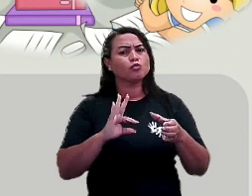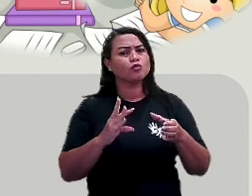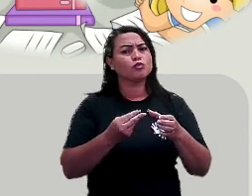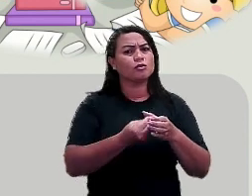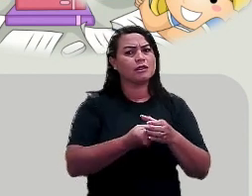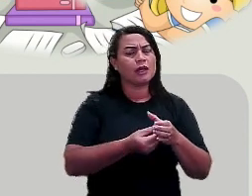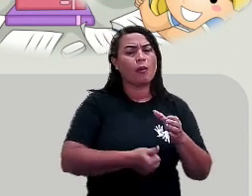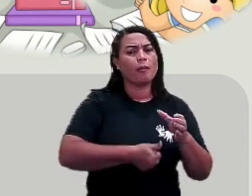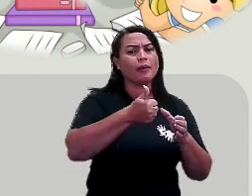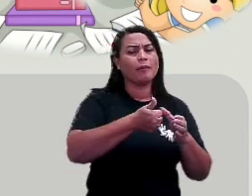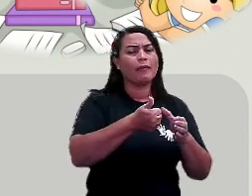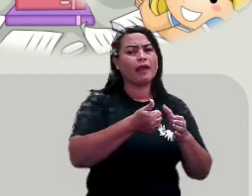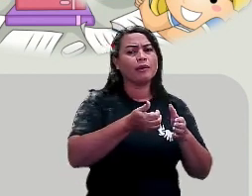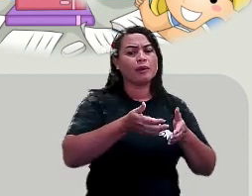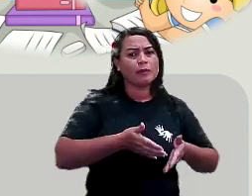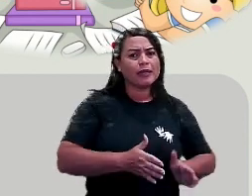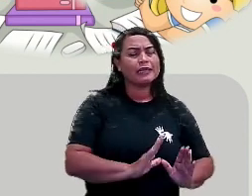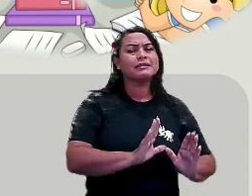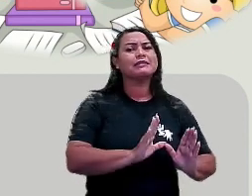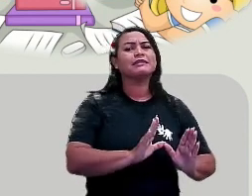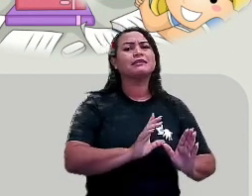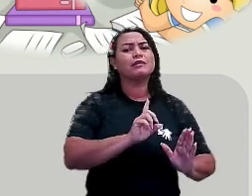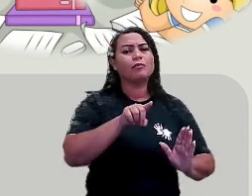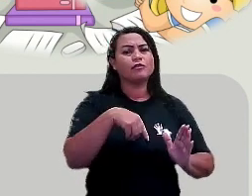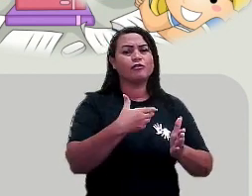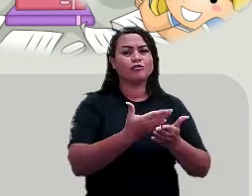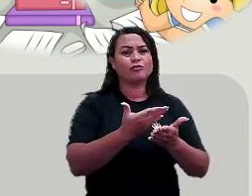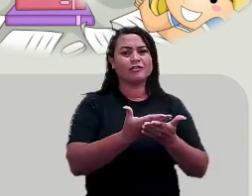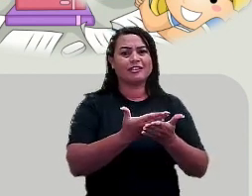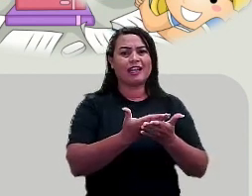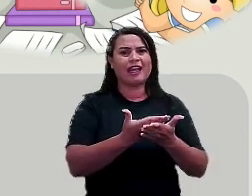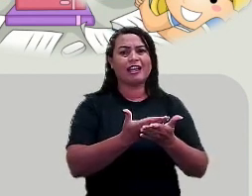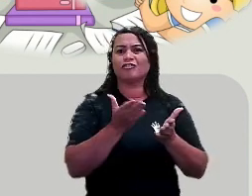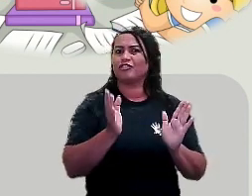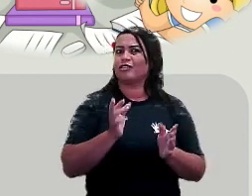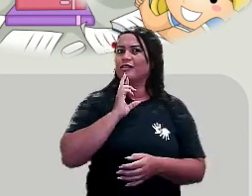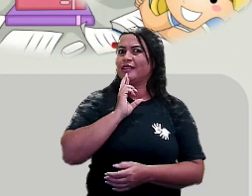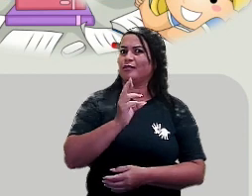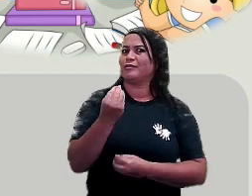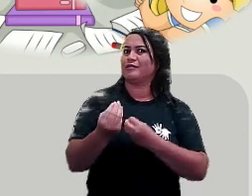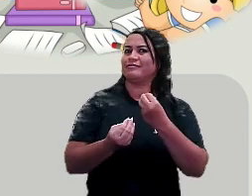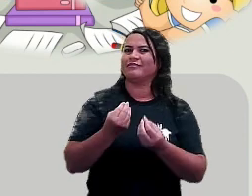primeiro nasceu, onde você foi estudar. Eita, já estou dando as respostas.